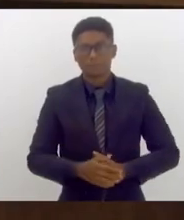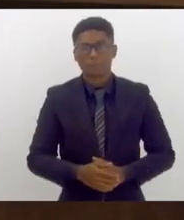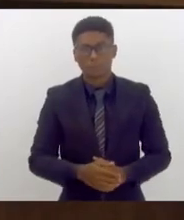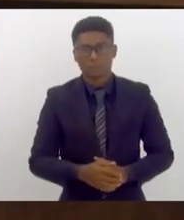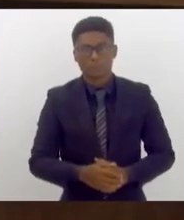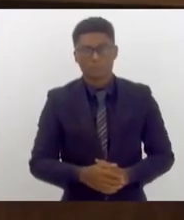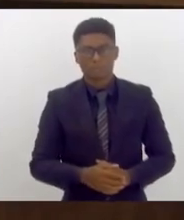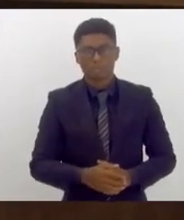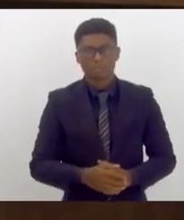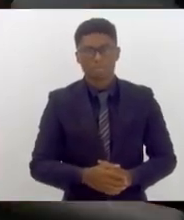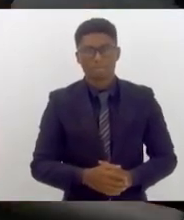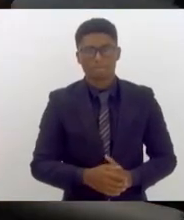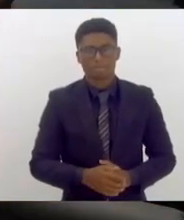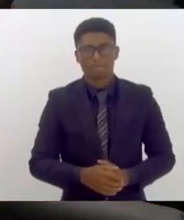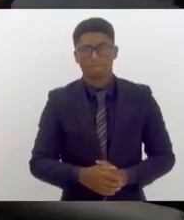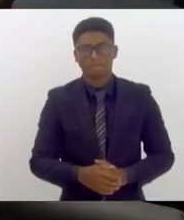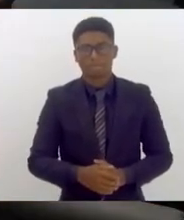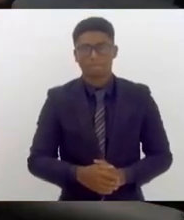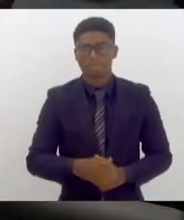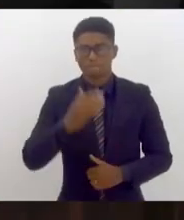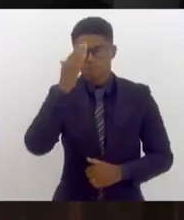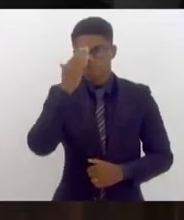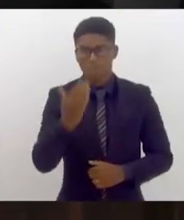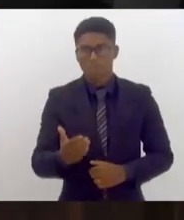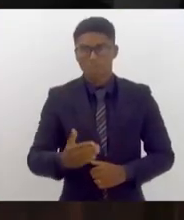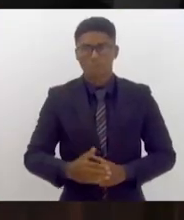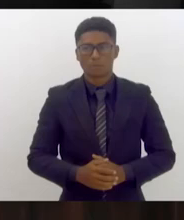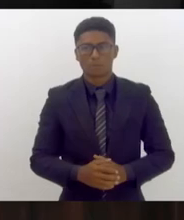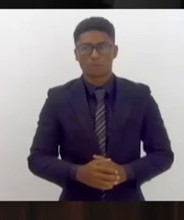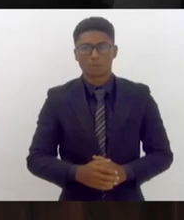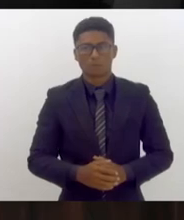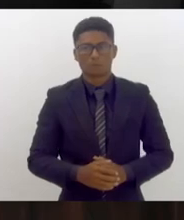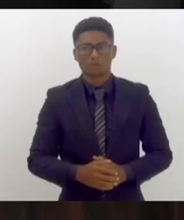nesse período de verão. Obrigado, deputada Zeidan.